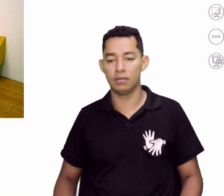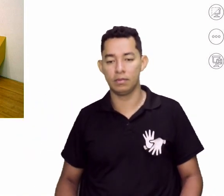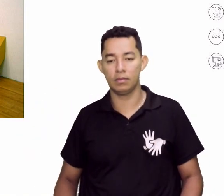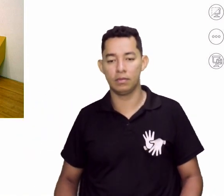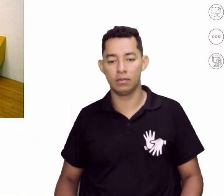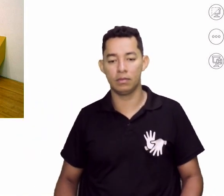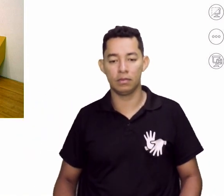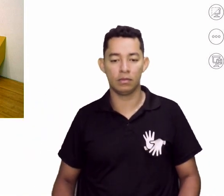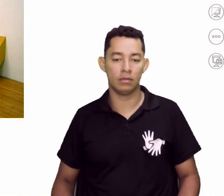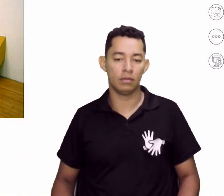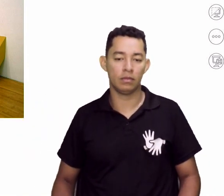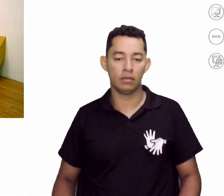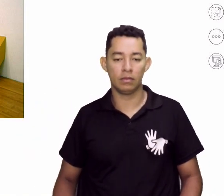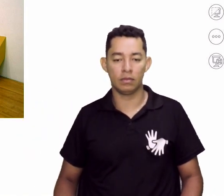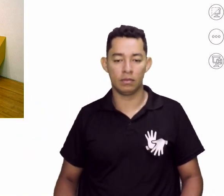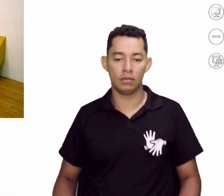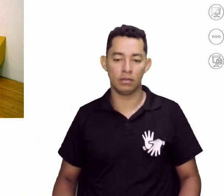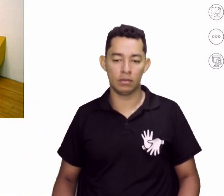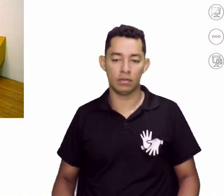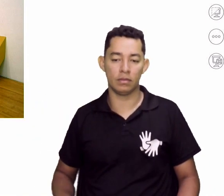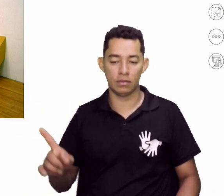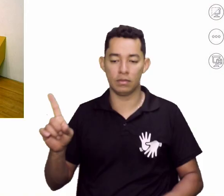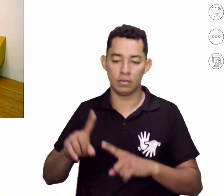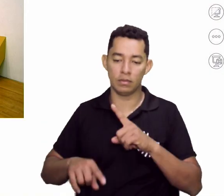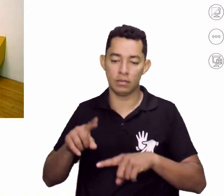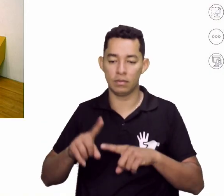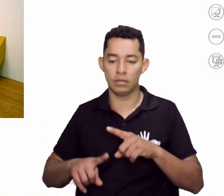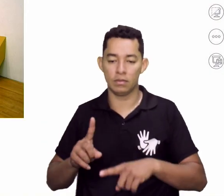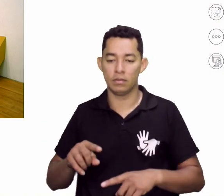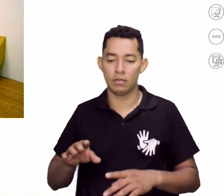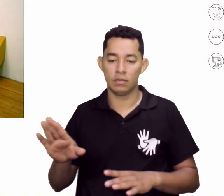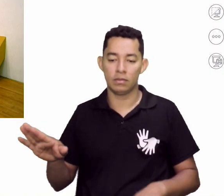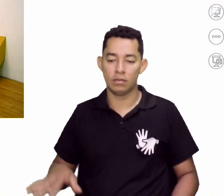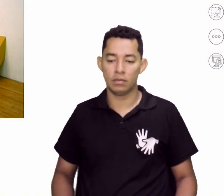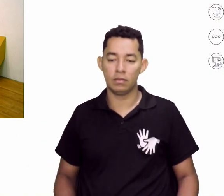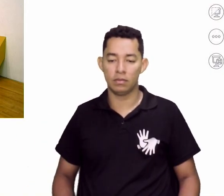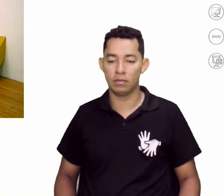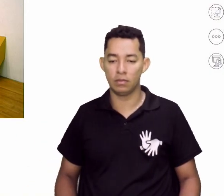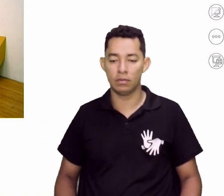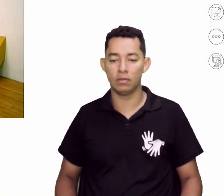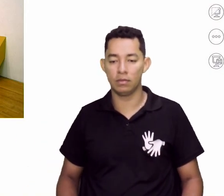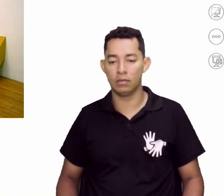Ele colocou só esses objetos assim nessa disposição aí, ó.